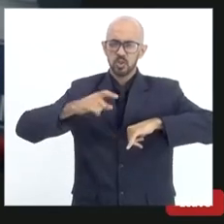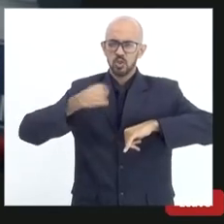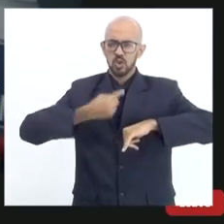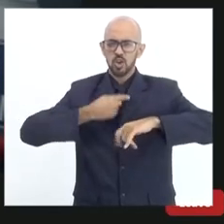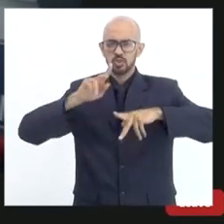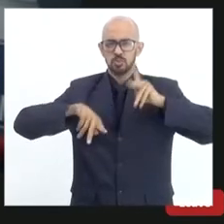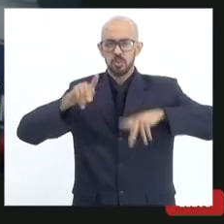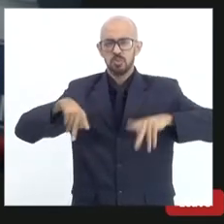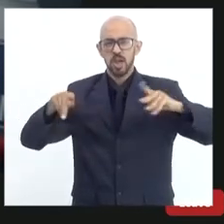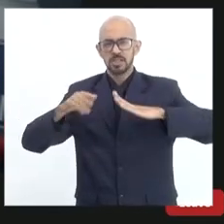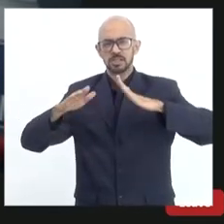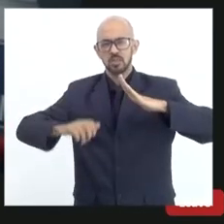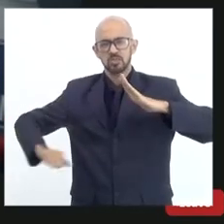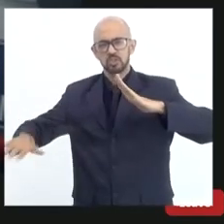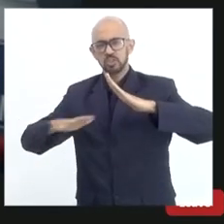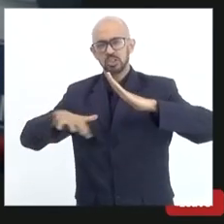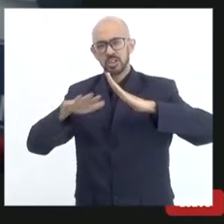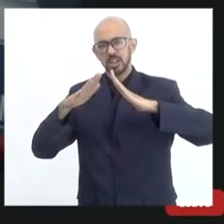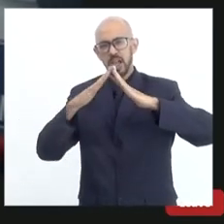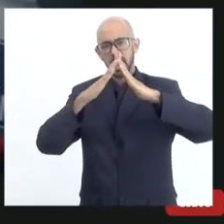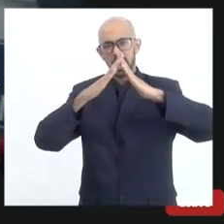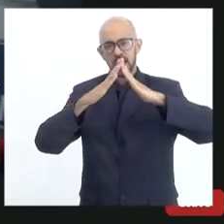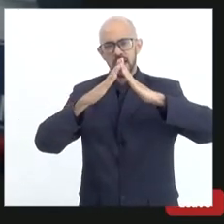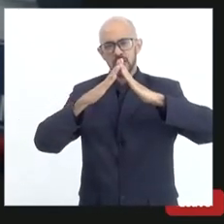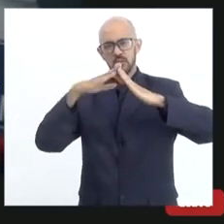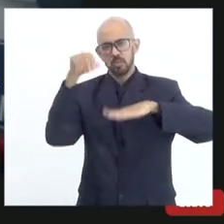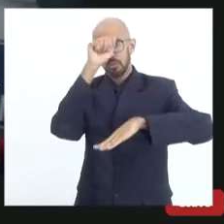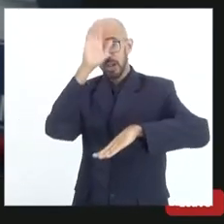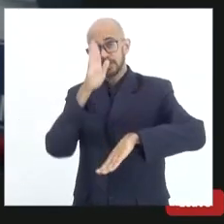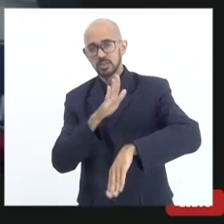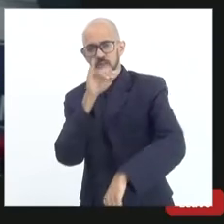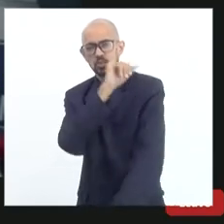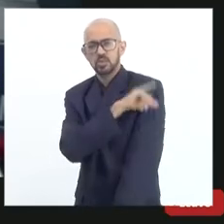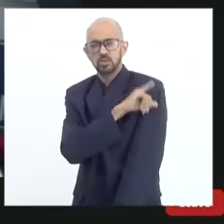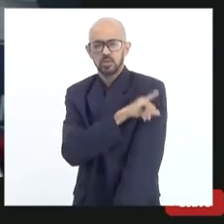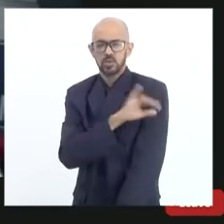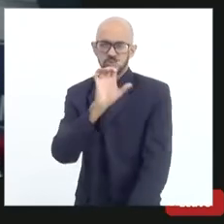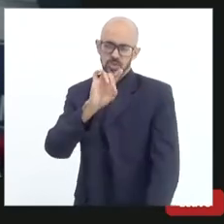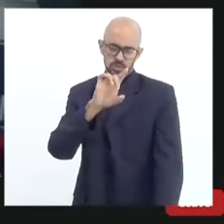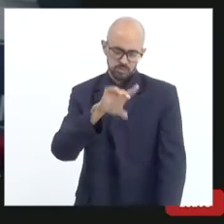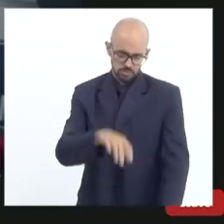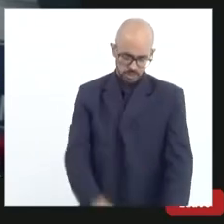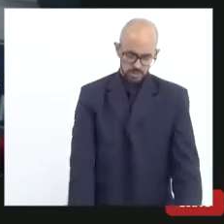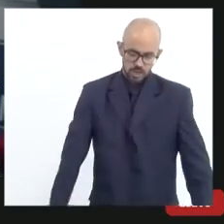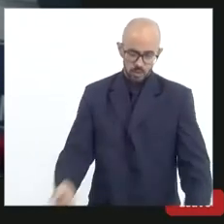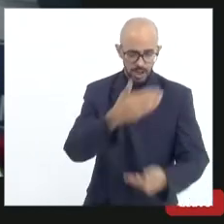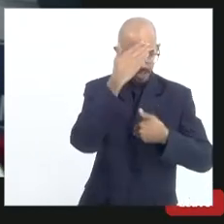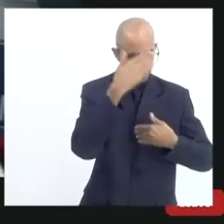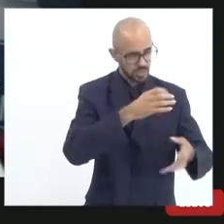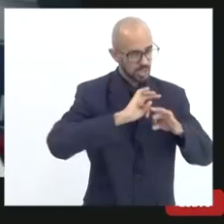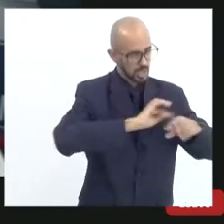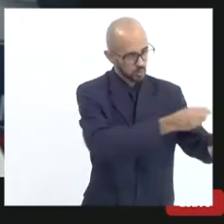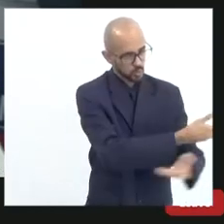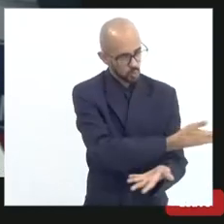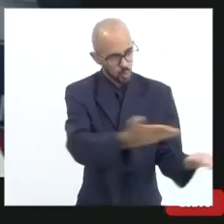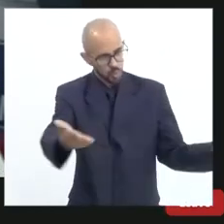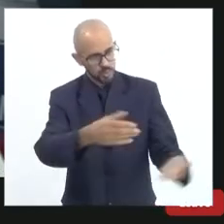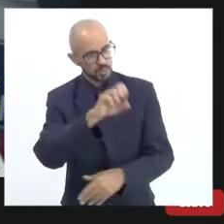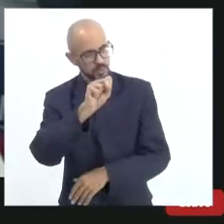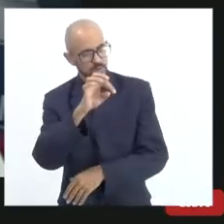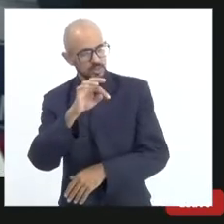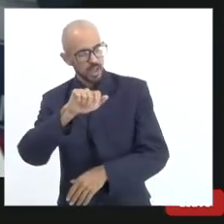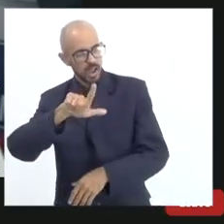em especial no Rio de Janeiro. Então, quero agradecer, senhora presidenta, e agradecer de novo aos nossos convidados, Estela Guedes,